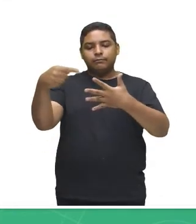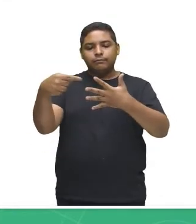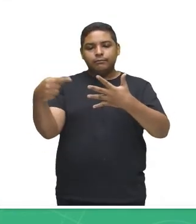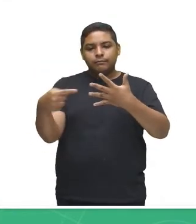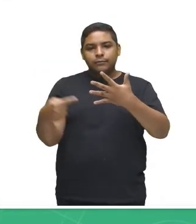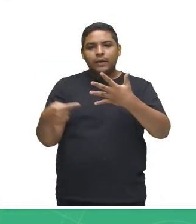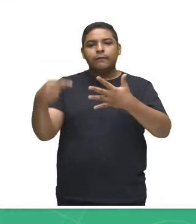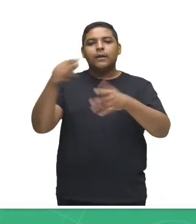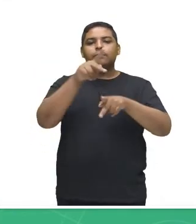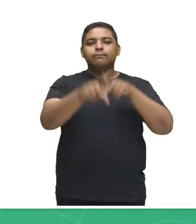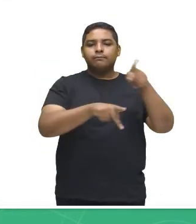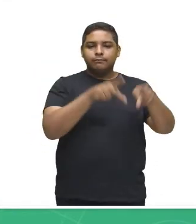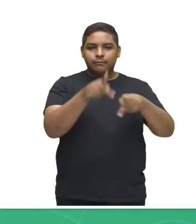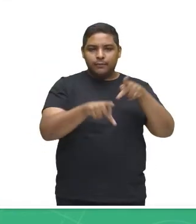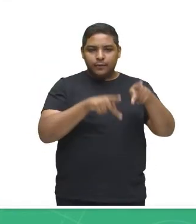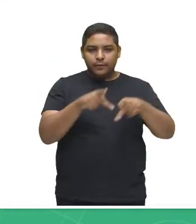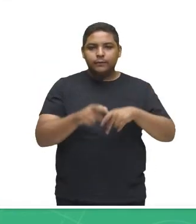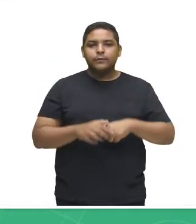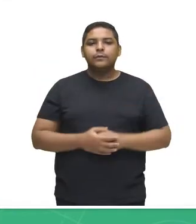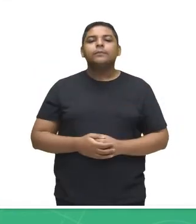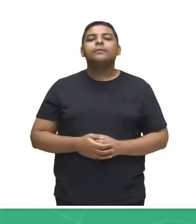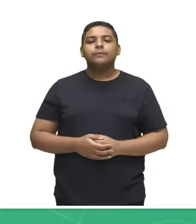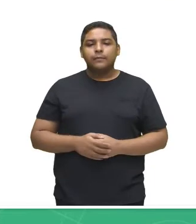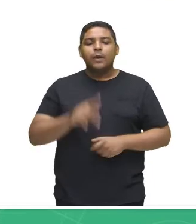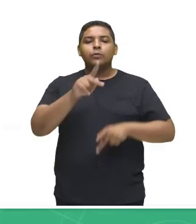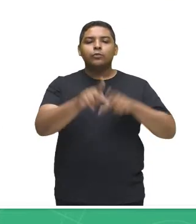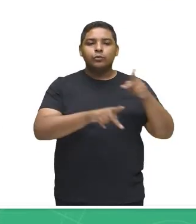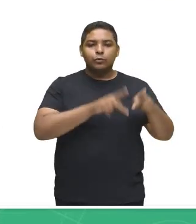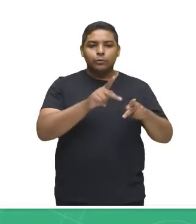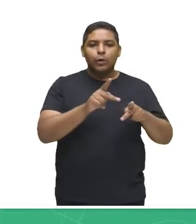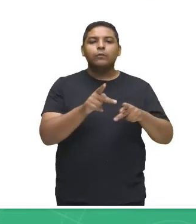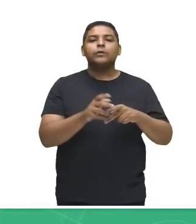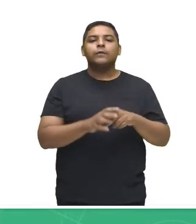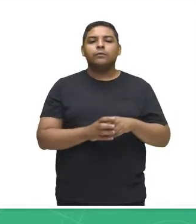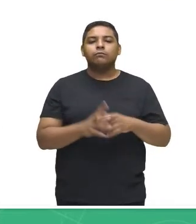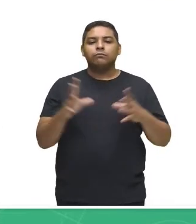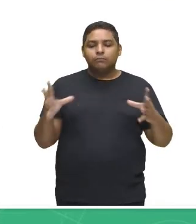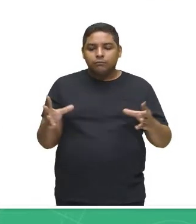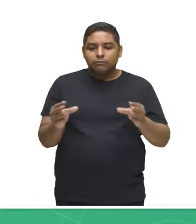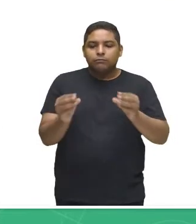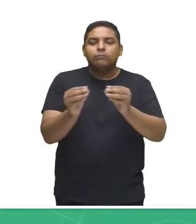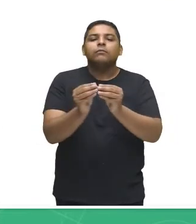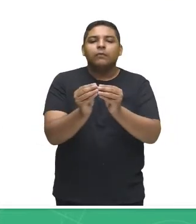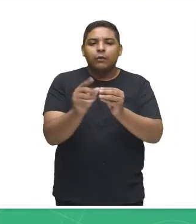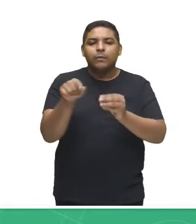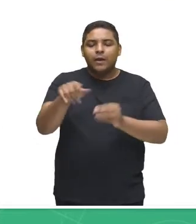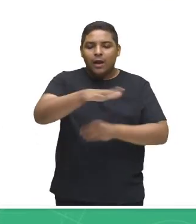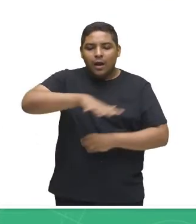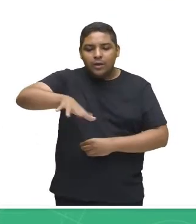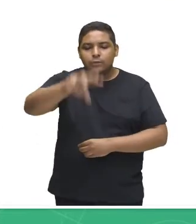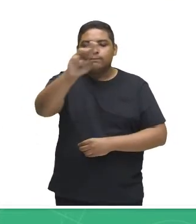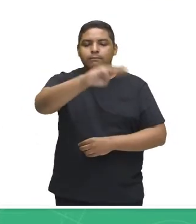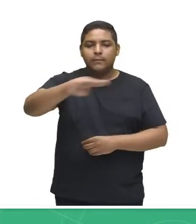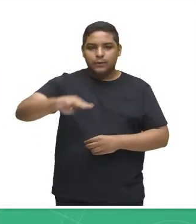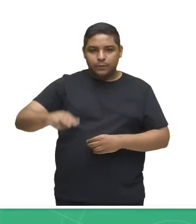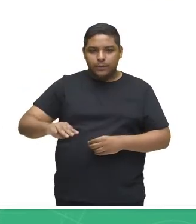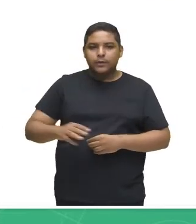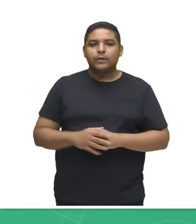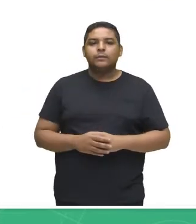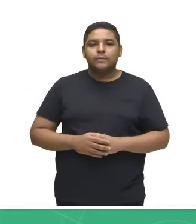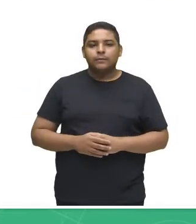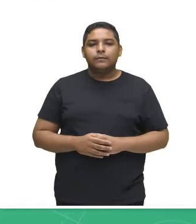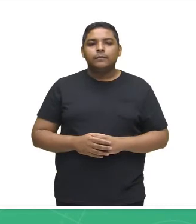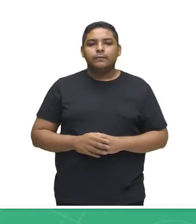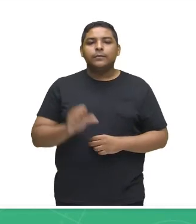e caldeus. São os povos que vão formar a região da Mesopotâmia. Lembrando que, em relação aos sumérios, nós